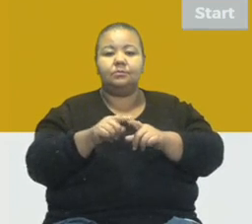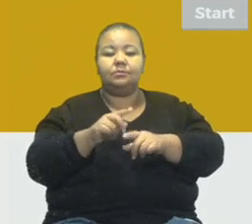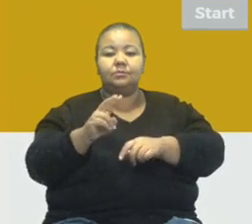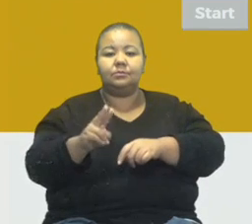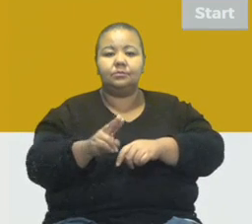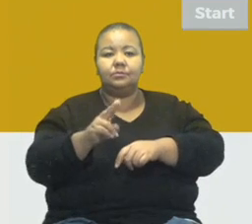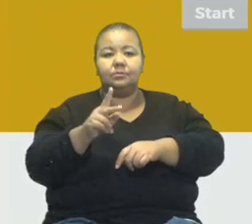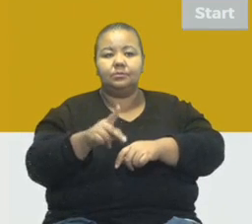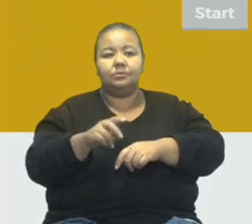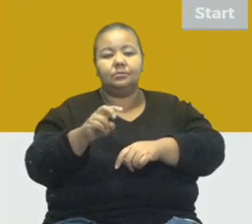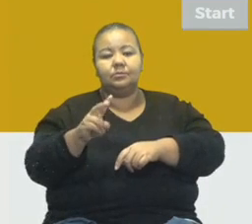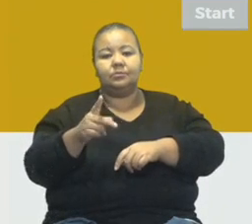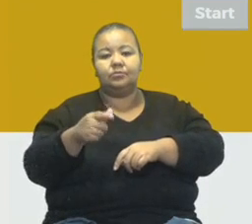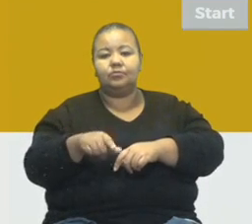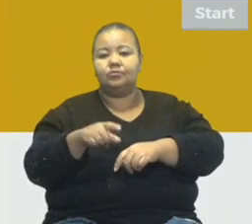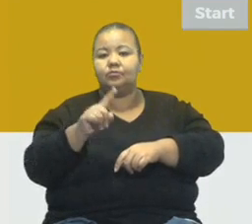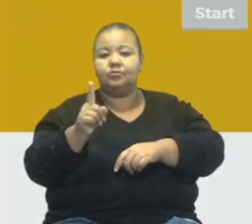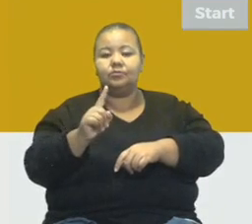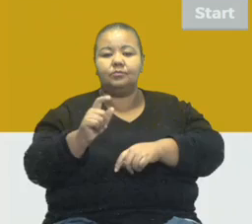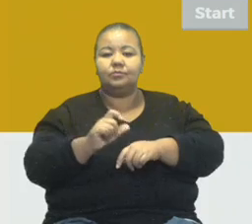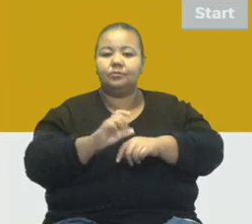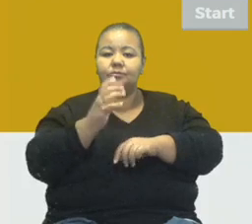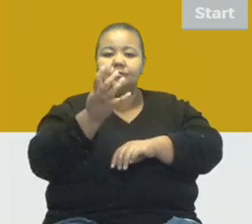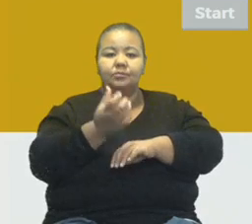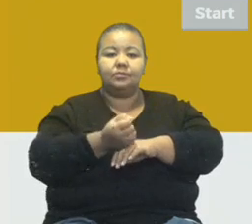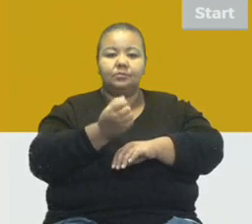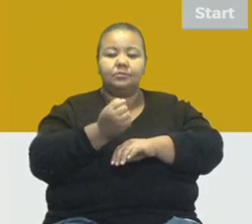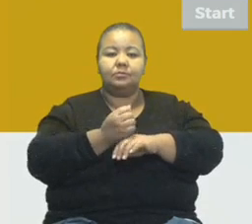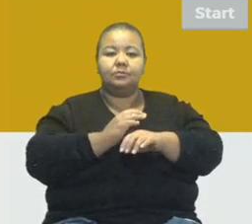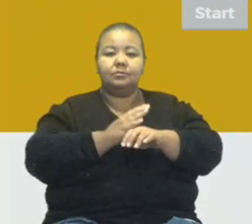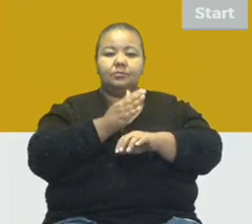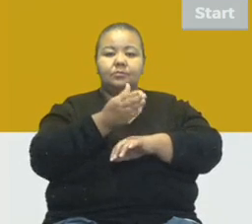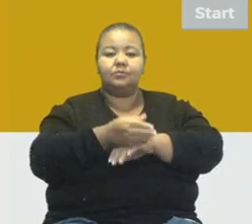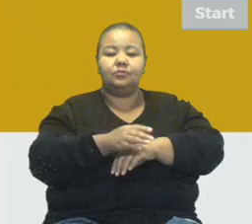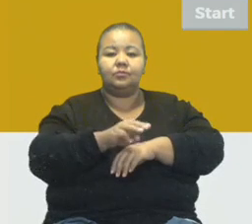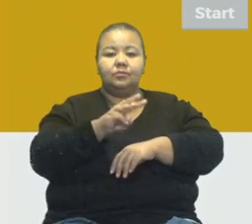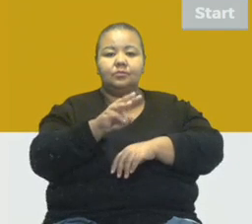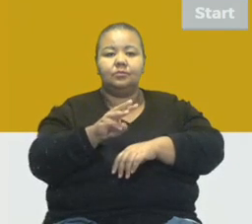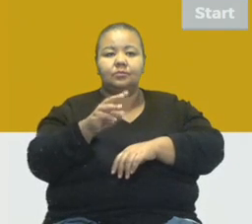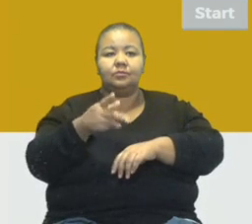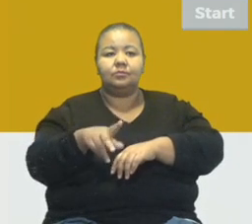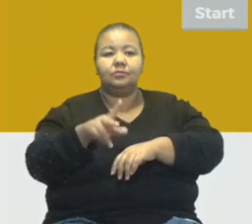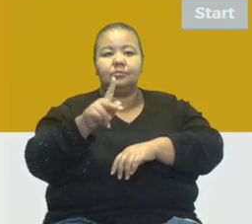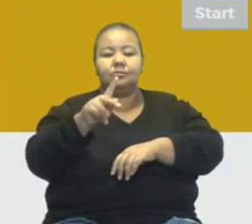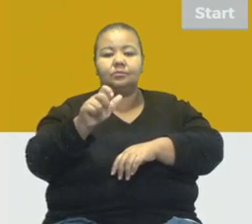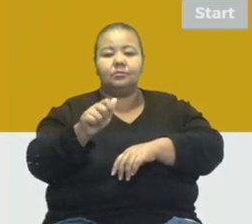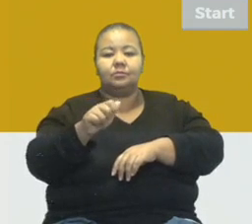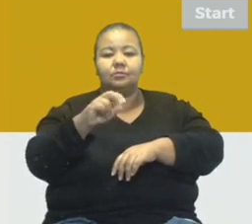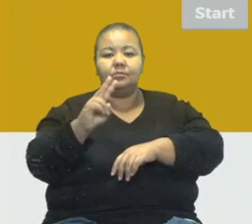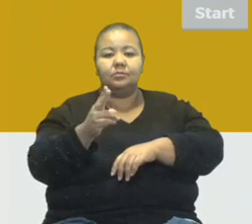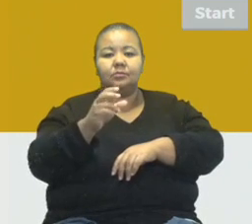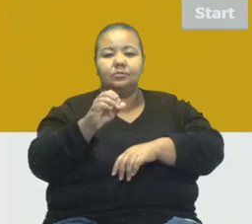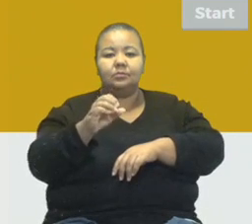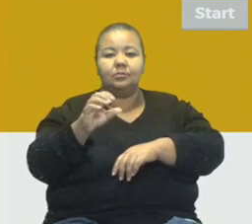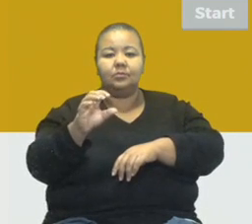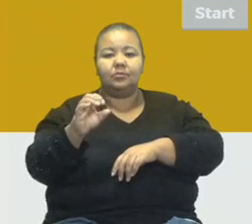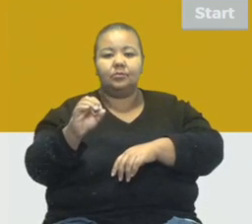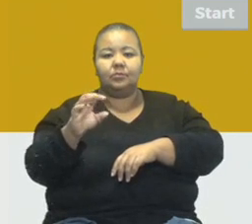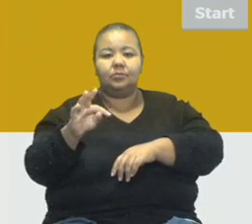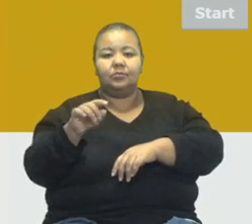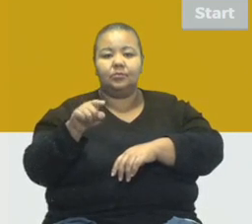ou ainda você não precisa baixar um aplicativo, pode entrar no próprio site, que é o kahoot.it, e digitar o PIN